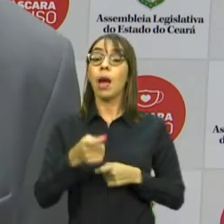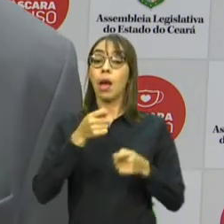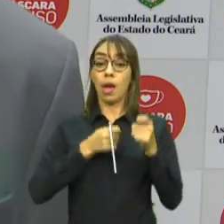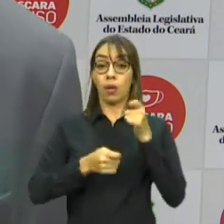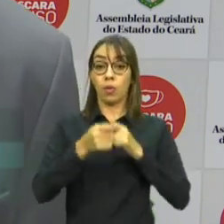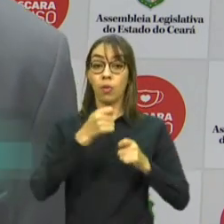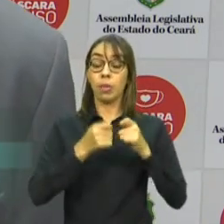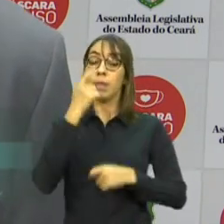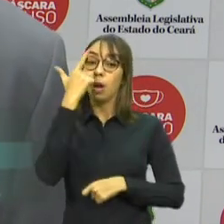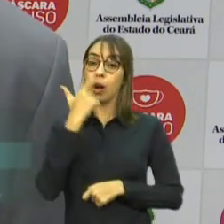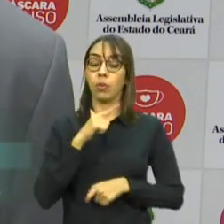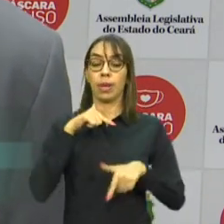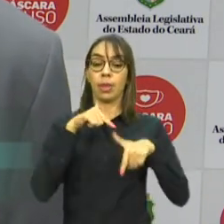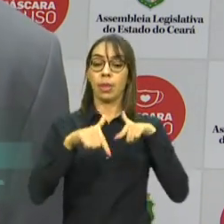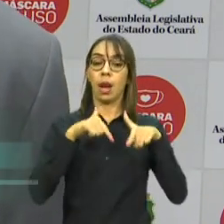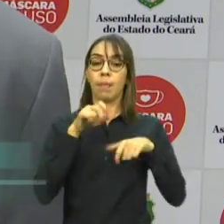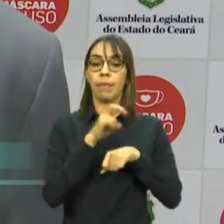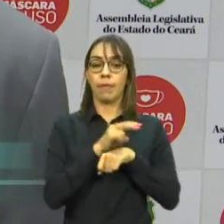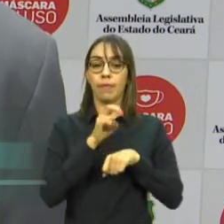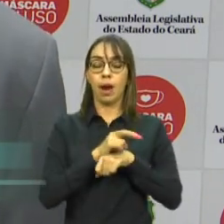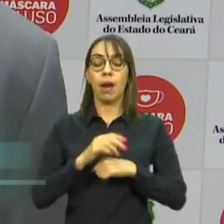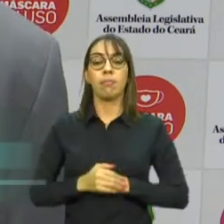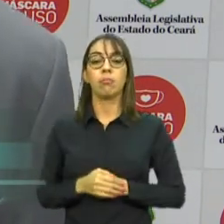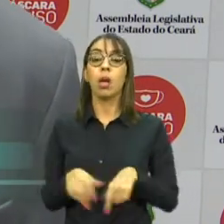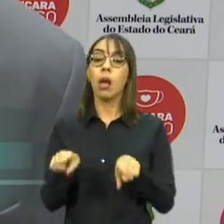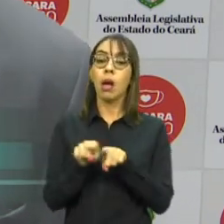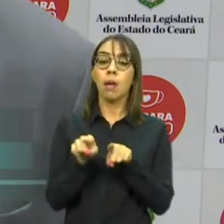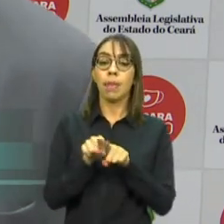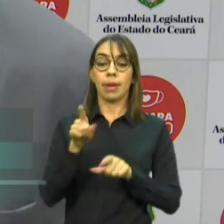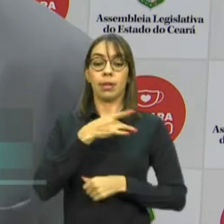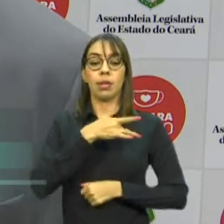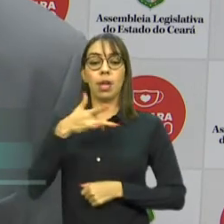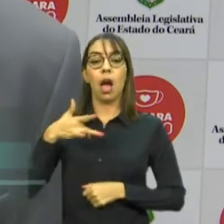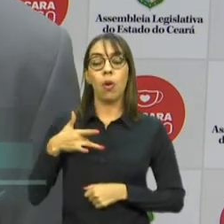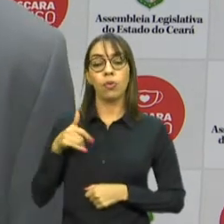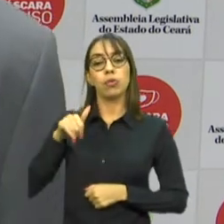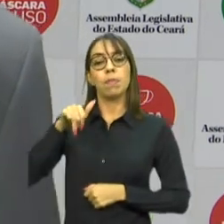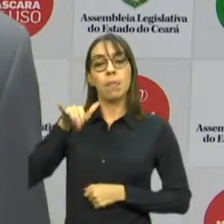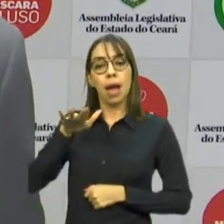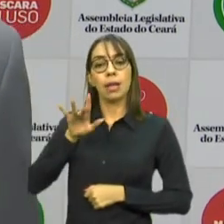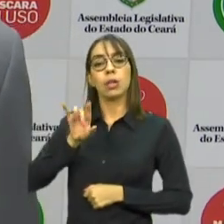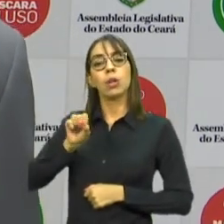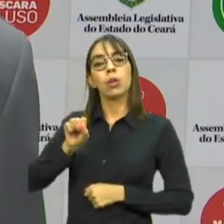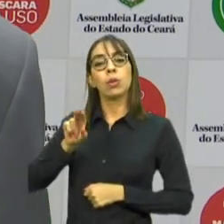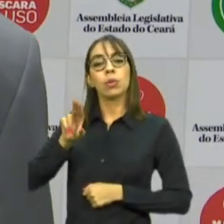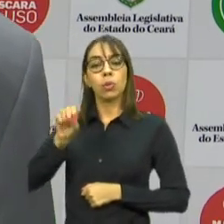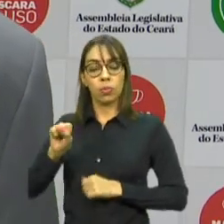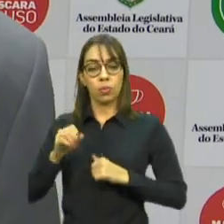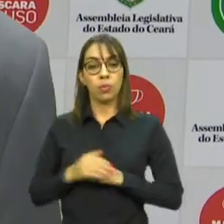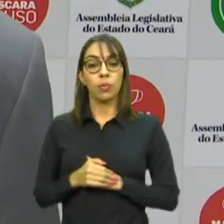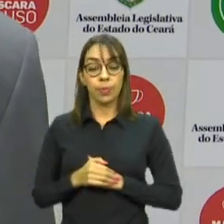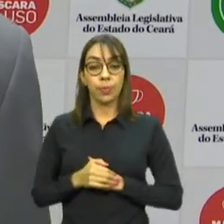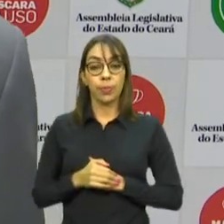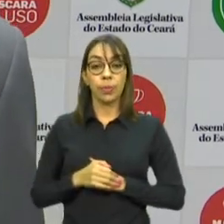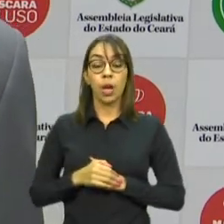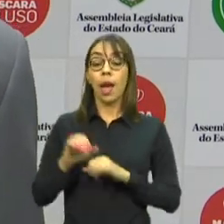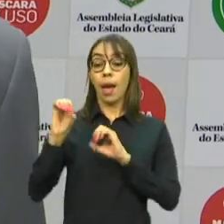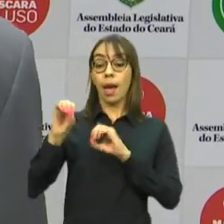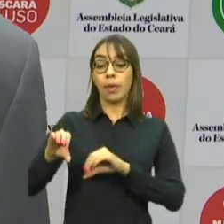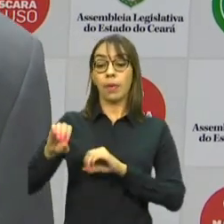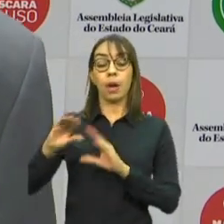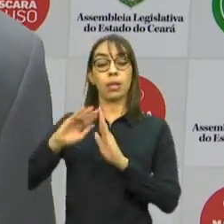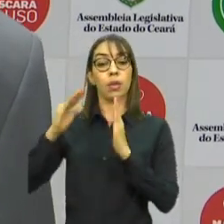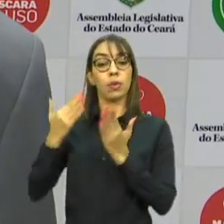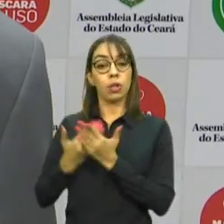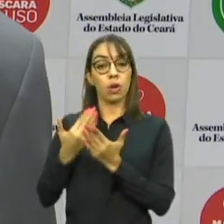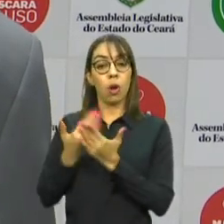renda, nós precisamos na saúde, na atenção básica e no fortalecimento do SUS, nós precisamos na educação para recuperar o tempo perdido